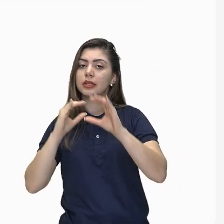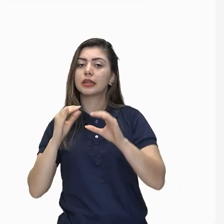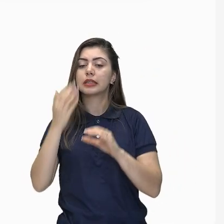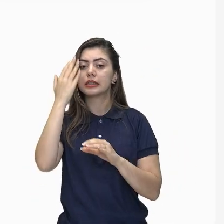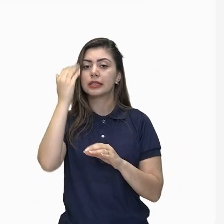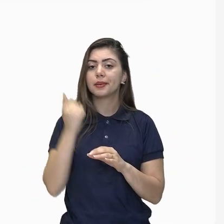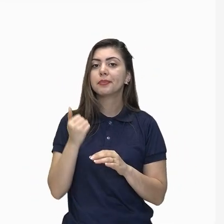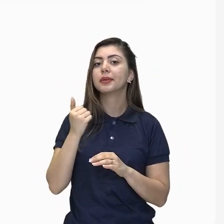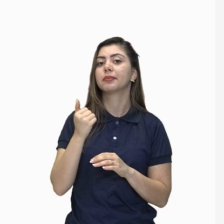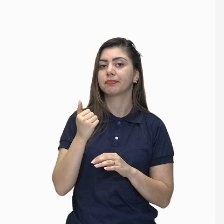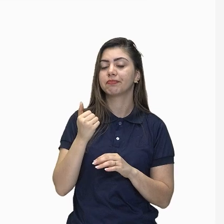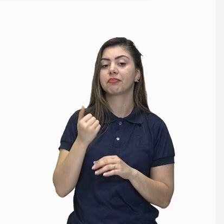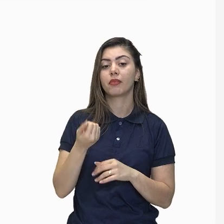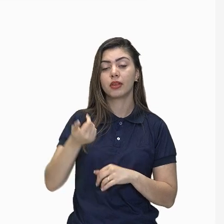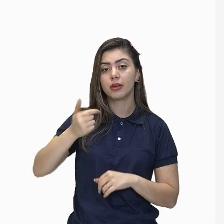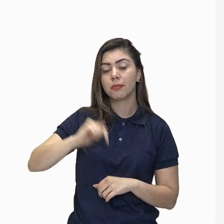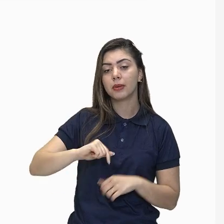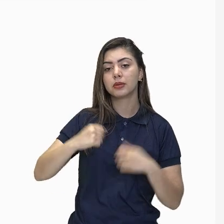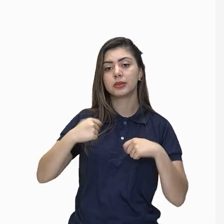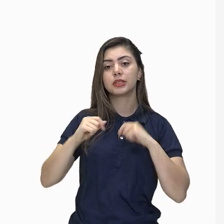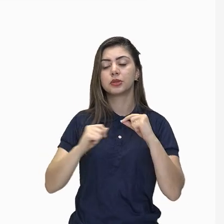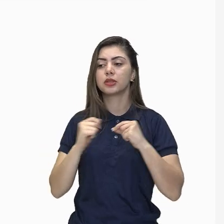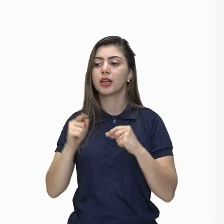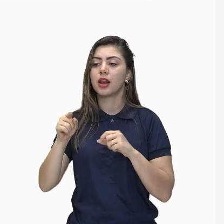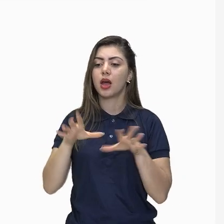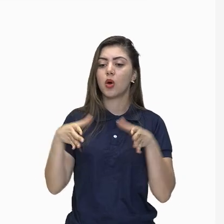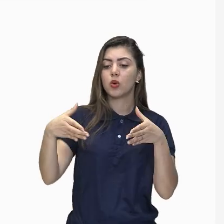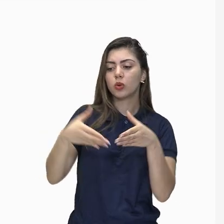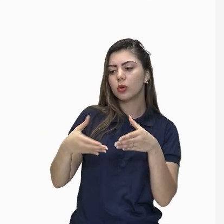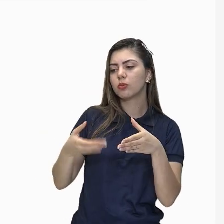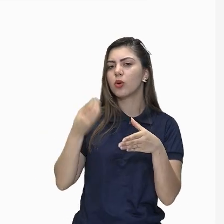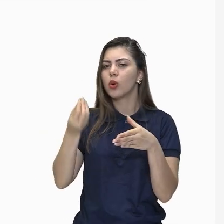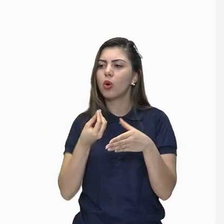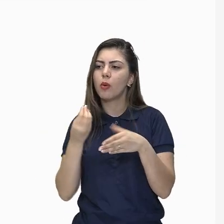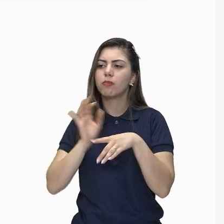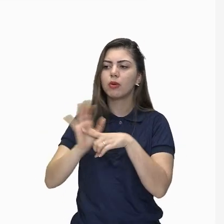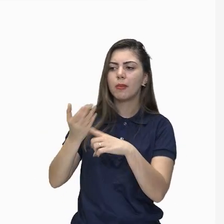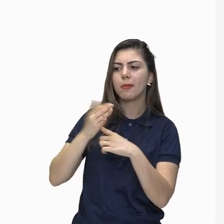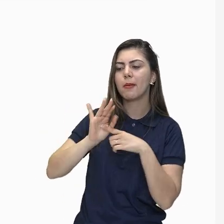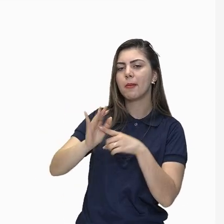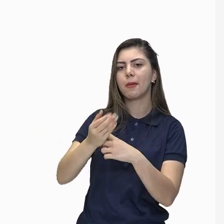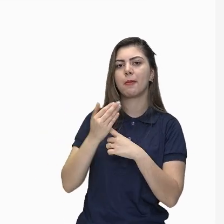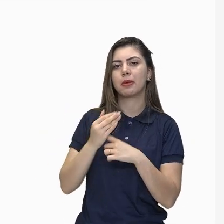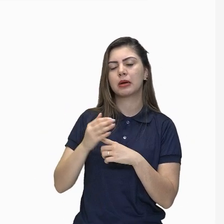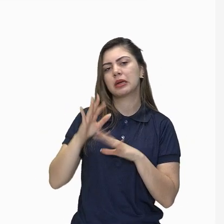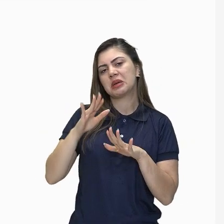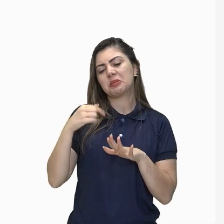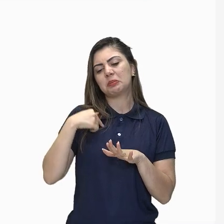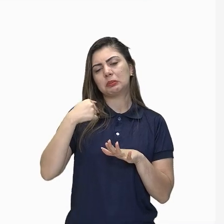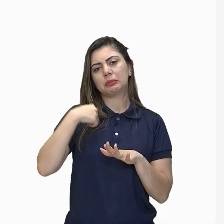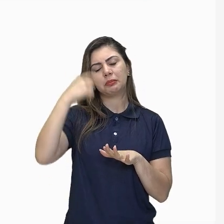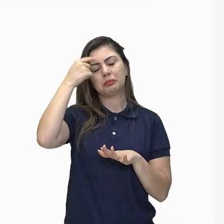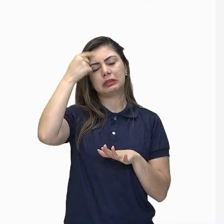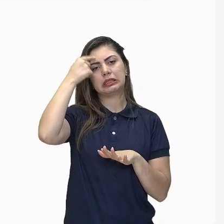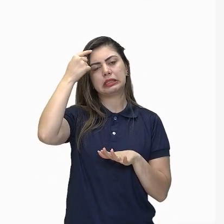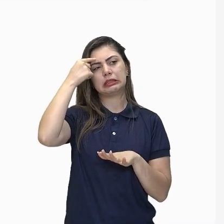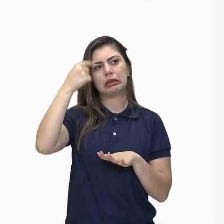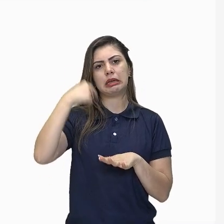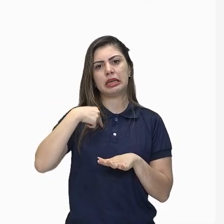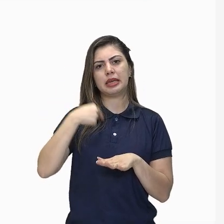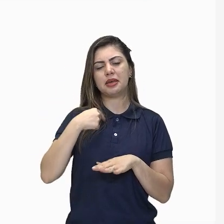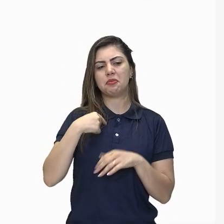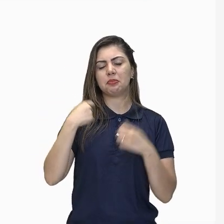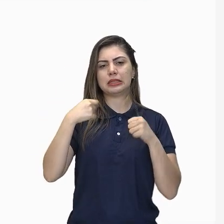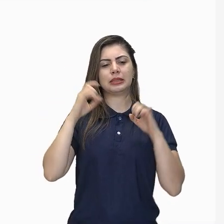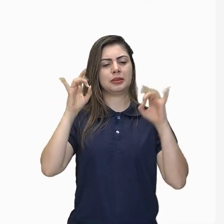jogo. Trabalhar a cooperação em equipe, saber trabalhar em equipe, ao invés de querer ser sempre a